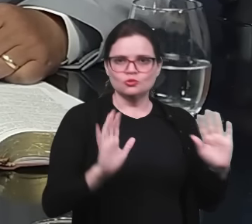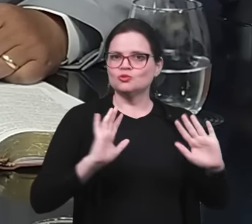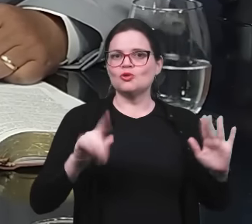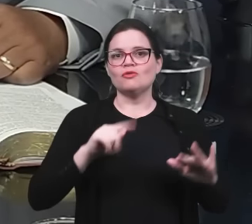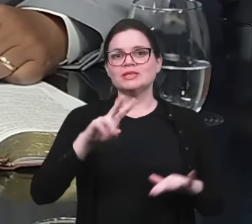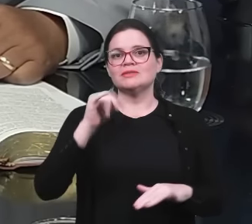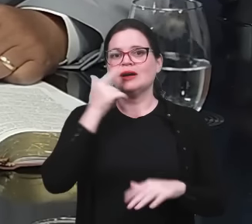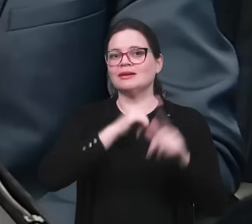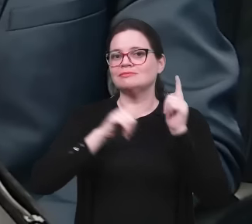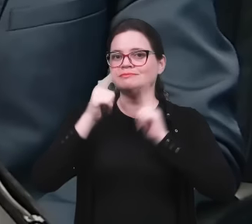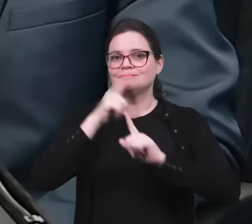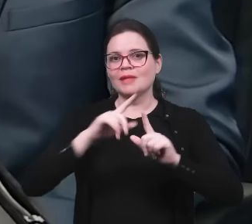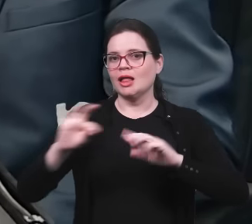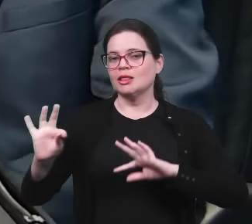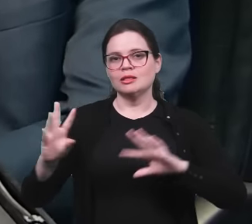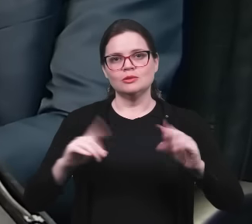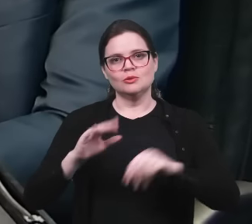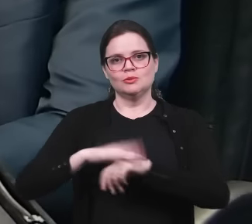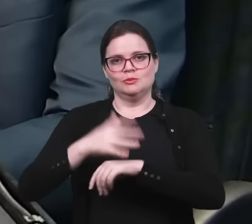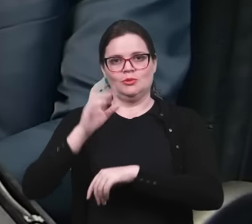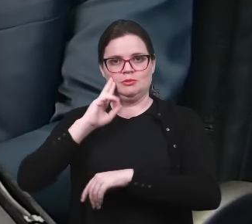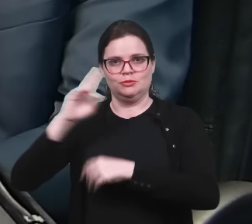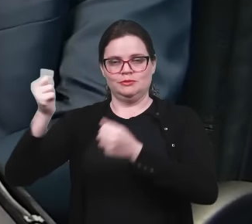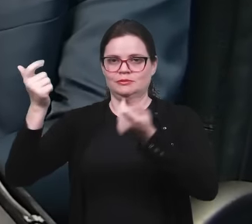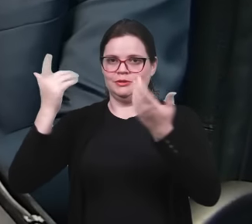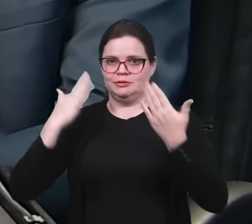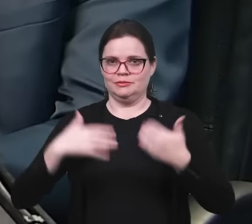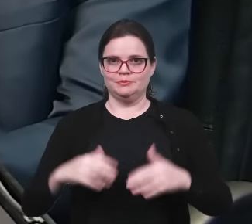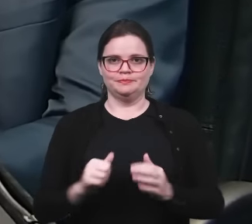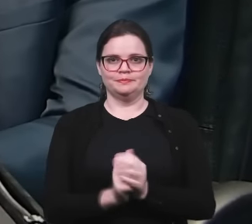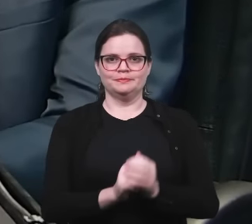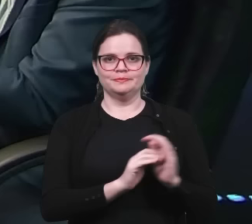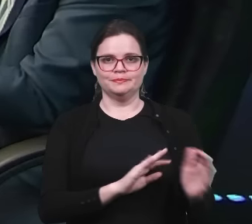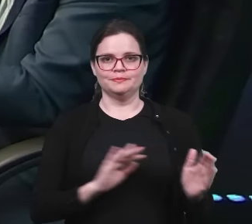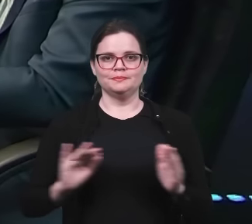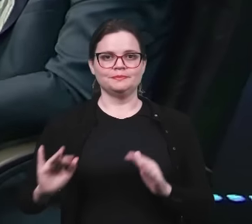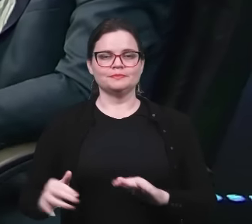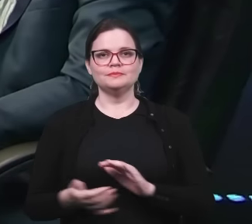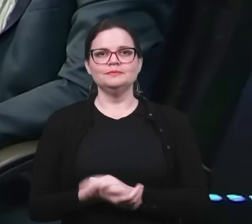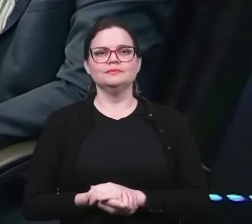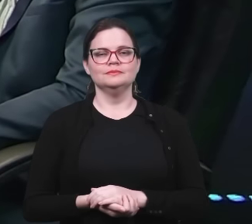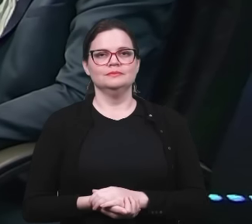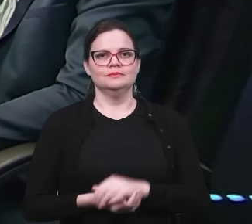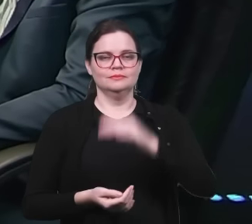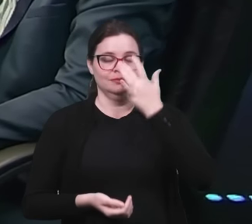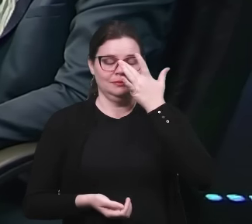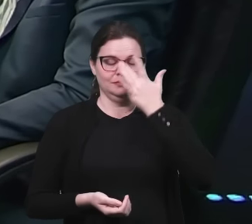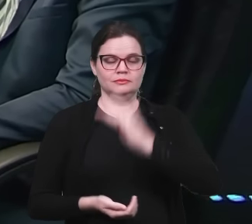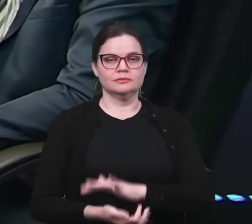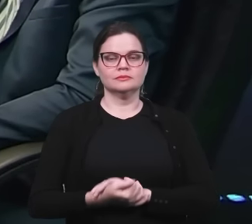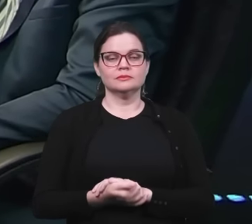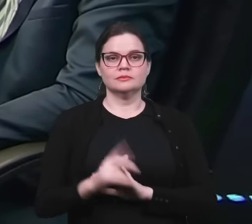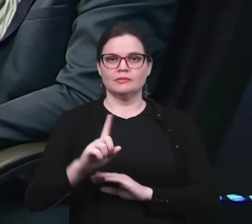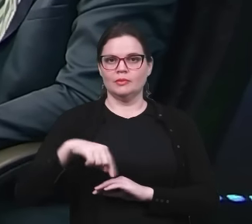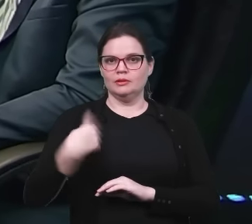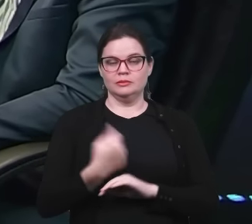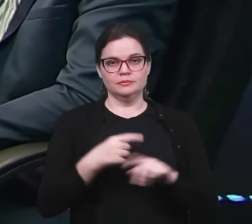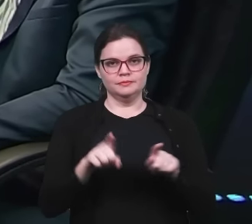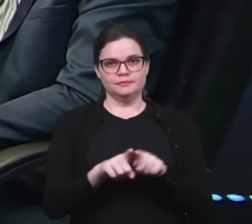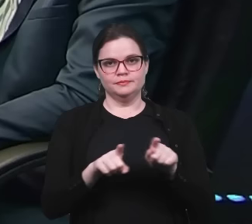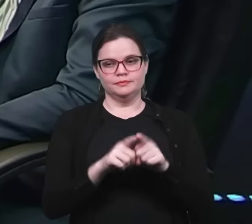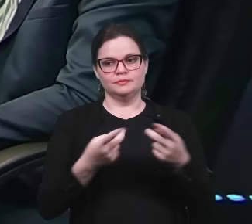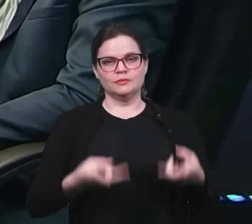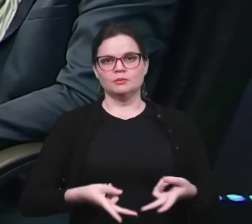Senhor. Amém. Muito bem. Glória a Deus. E na sequência aqui, nós vemos,